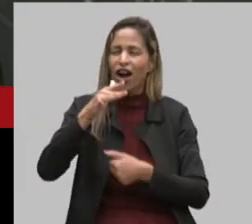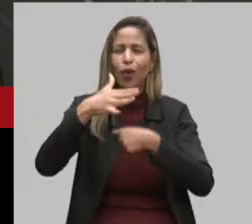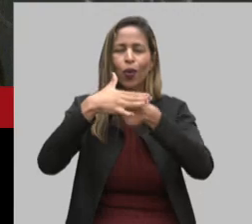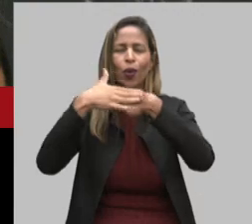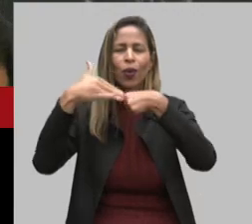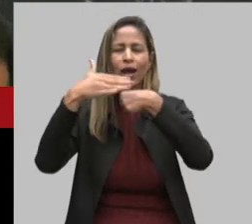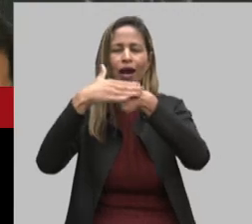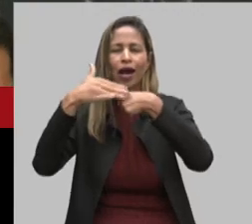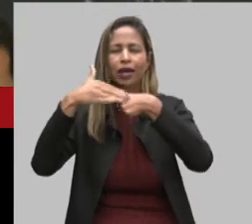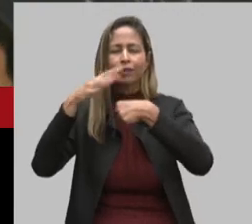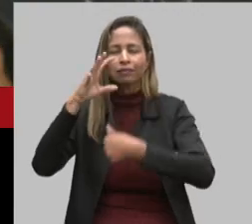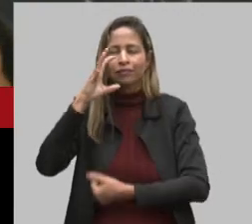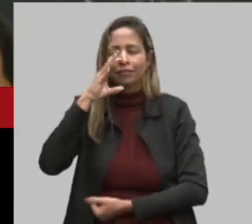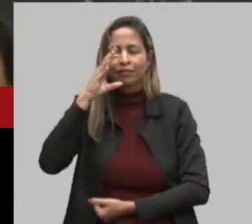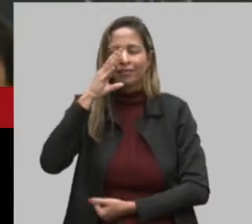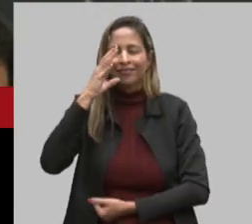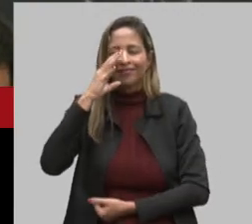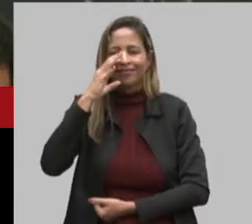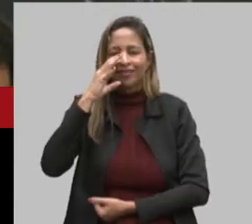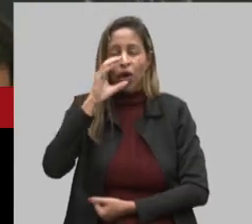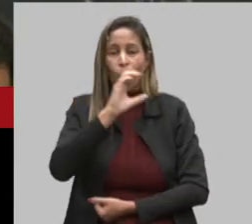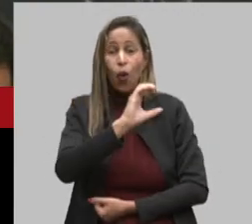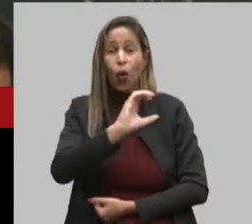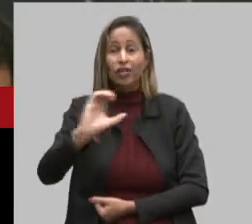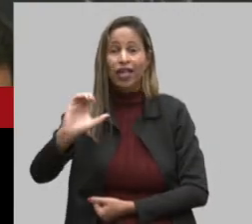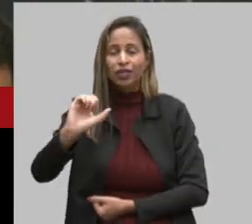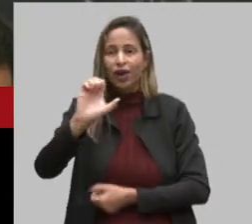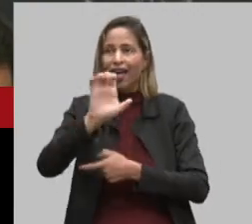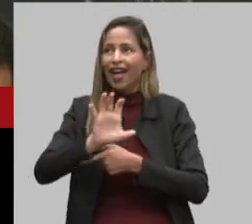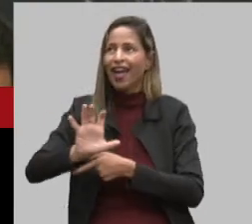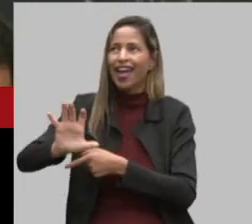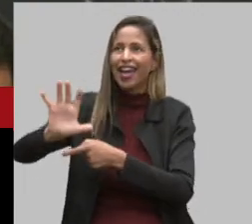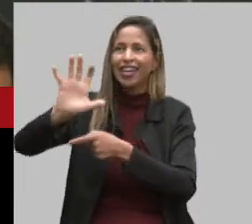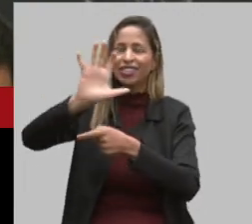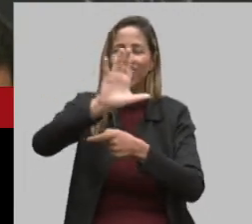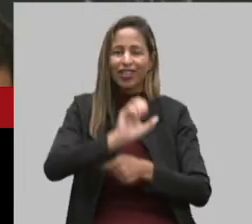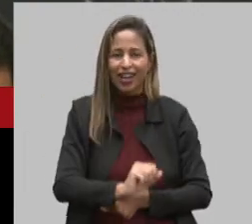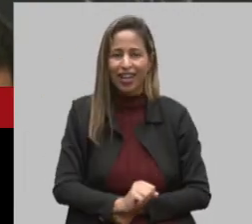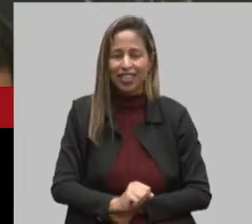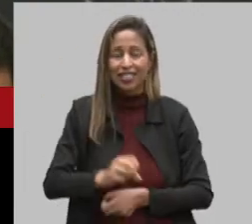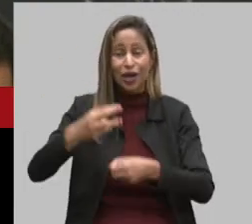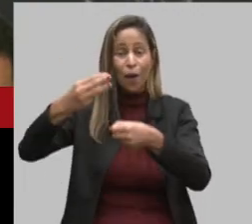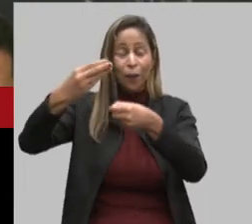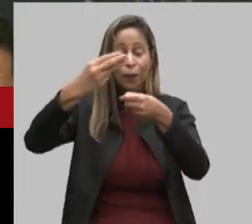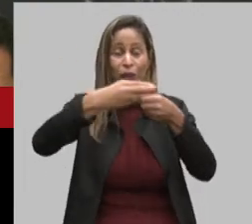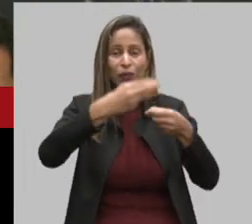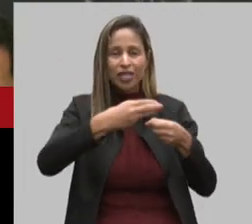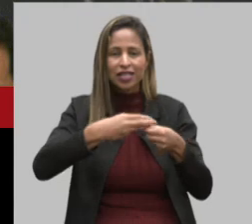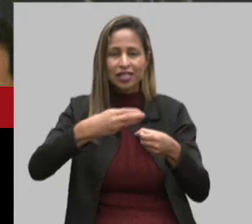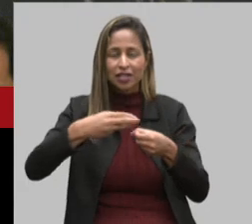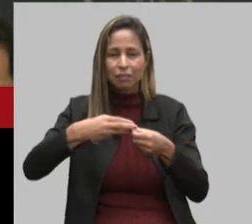com admiração aos coordenadores regionais aos coordenadores municipais que lá em suas cidades em suas